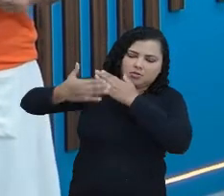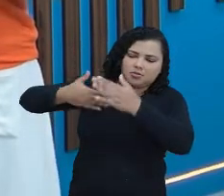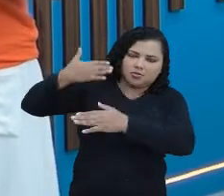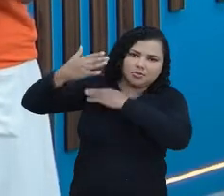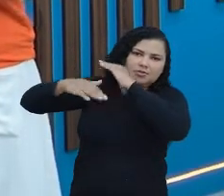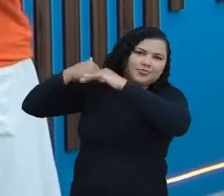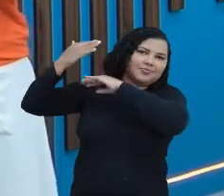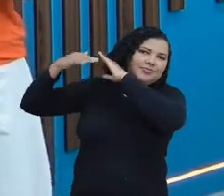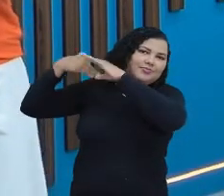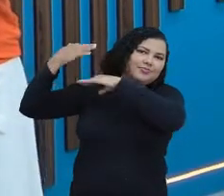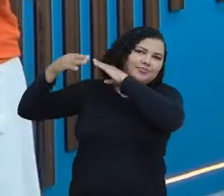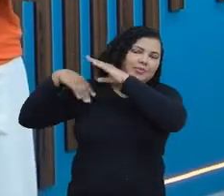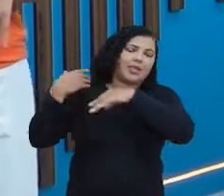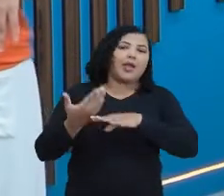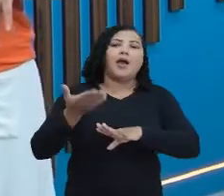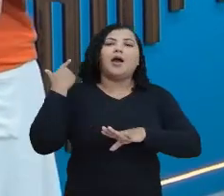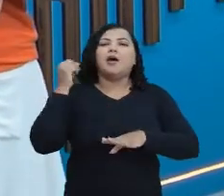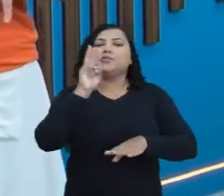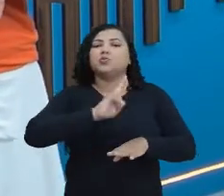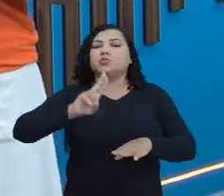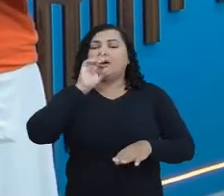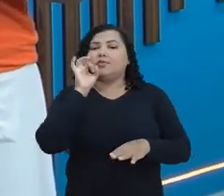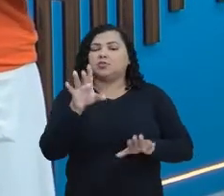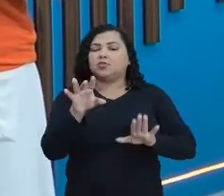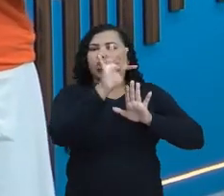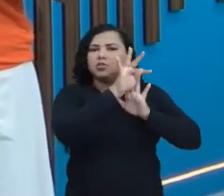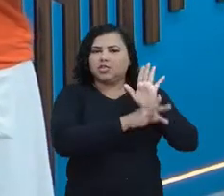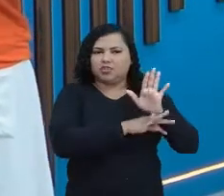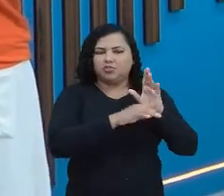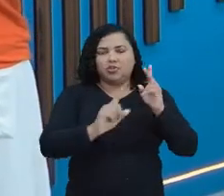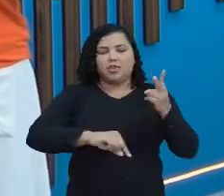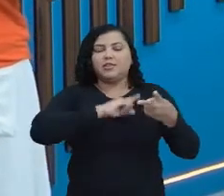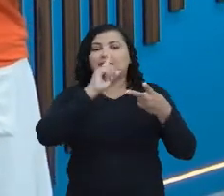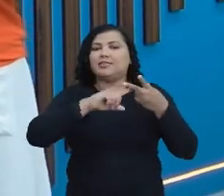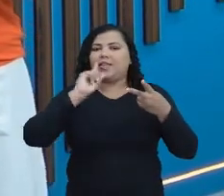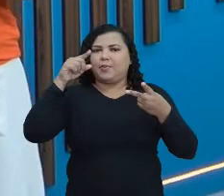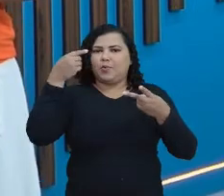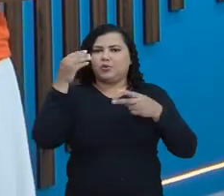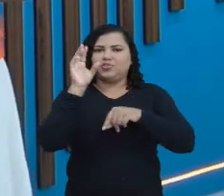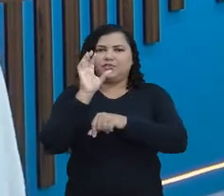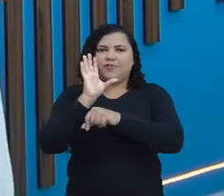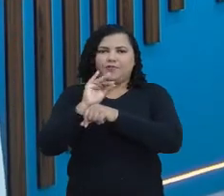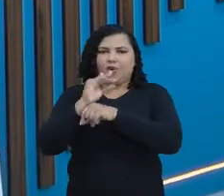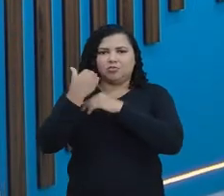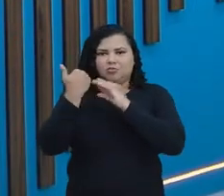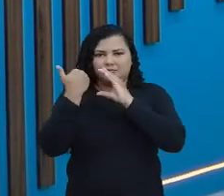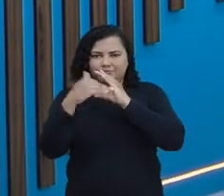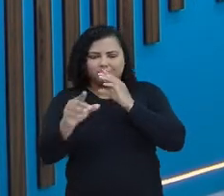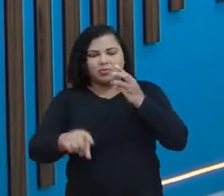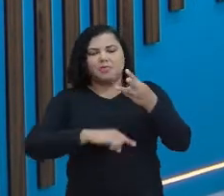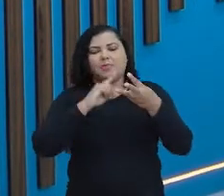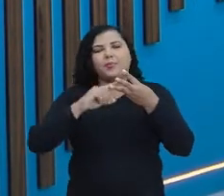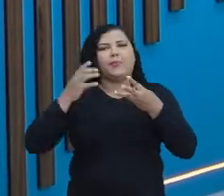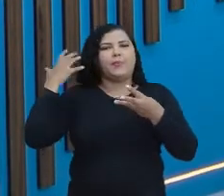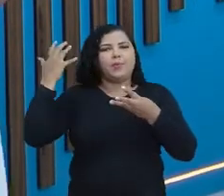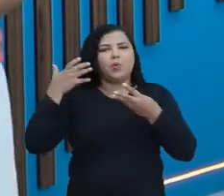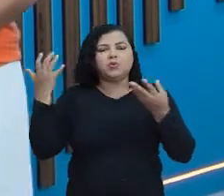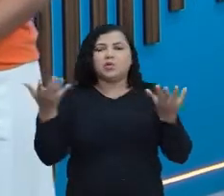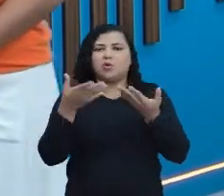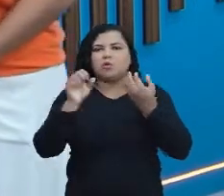antes, depois começou a poder mandar foto. E aqui com o MSN a gente tem o evento da videochamada,